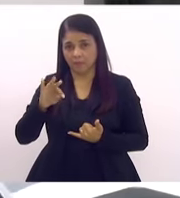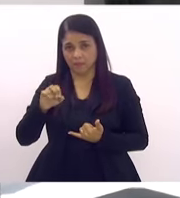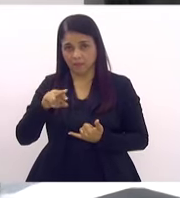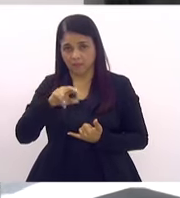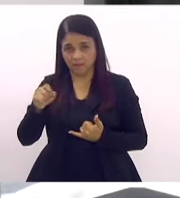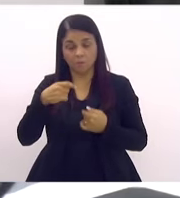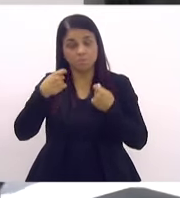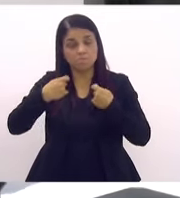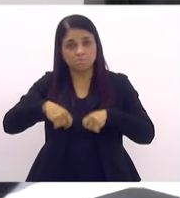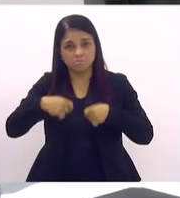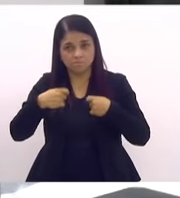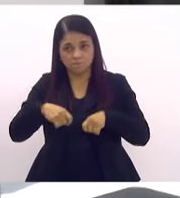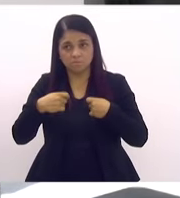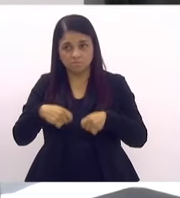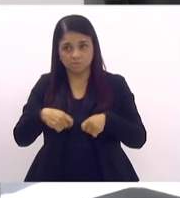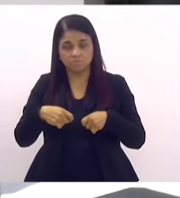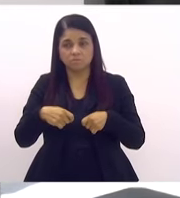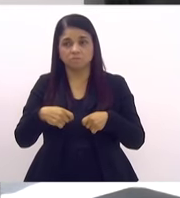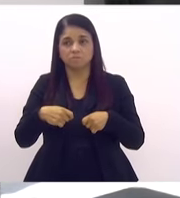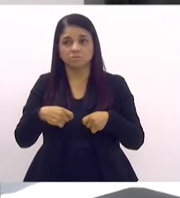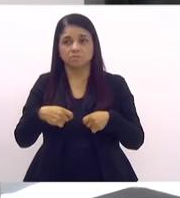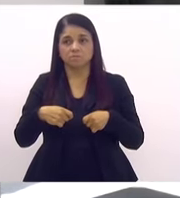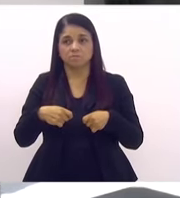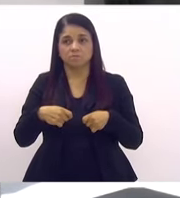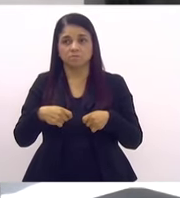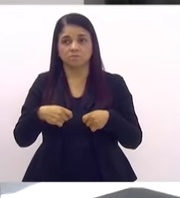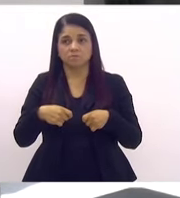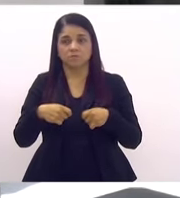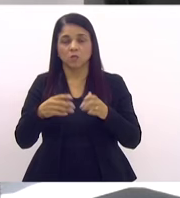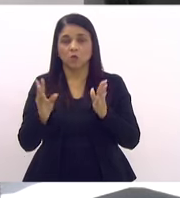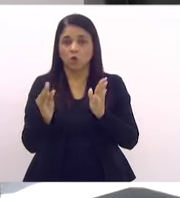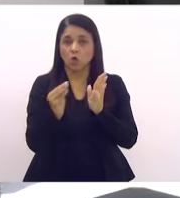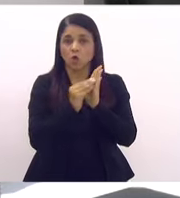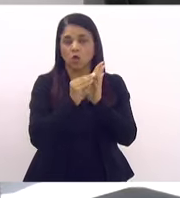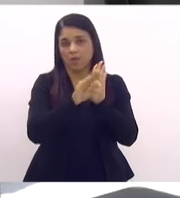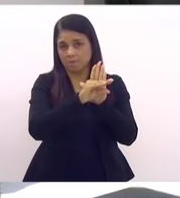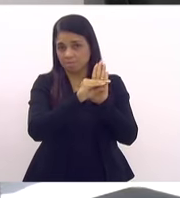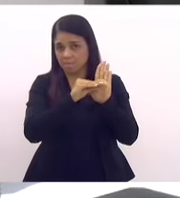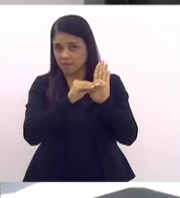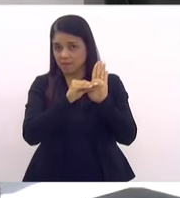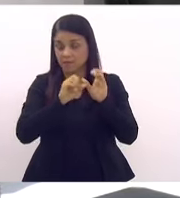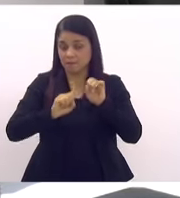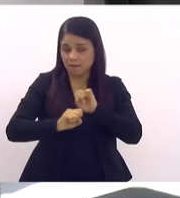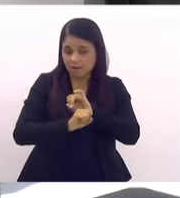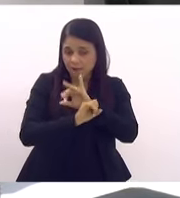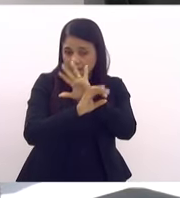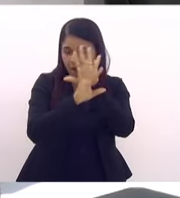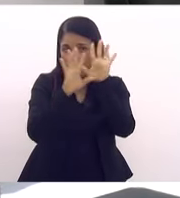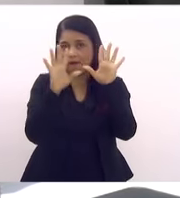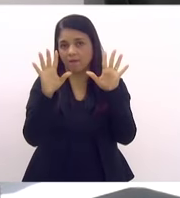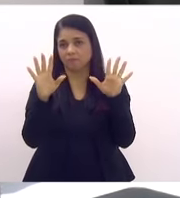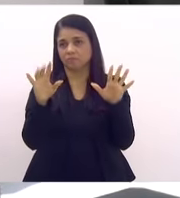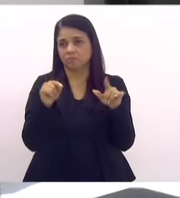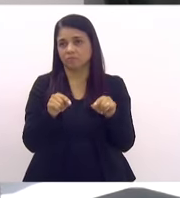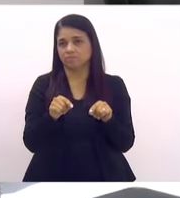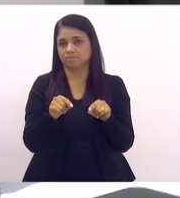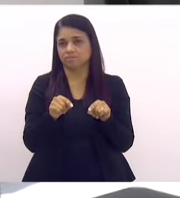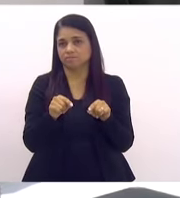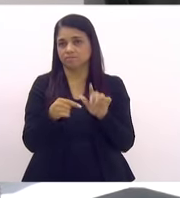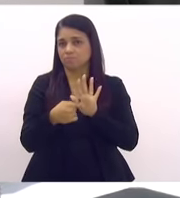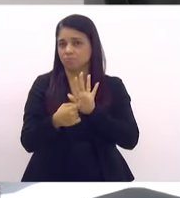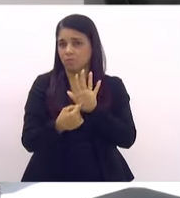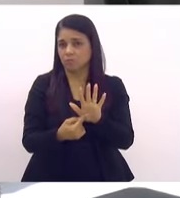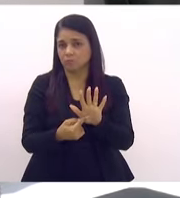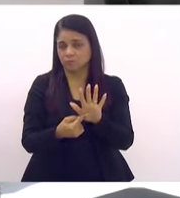a necessidade, digamos assim, de se colocar uma emenda deixando claro que